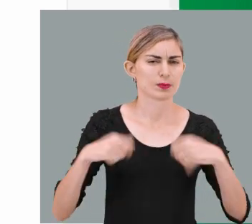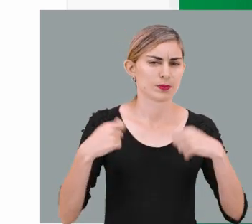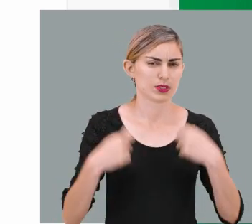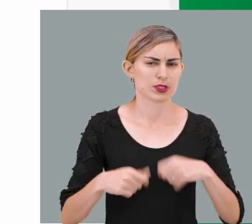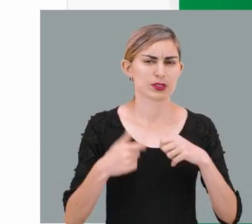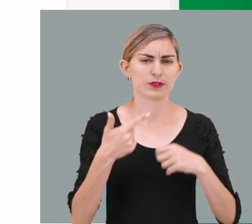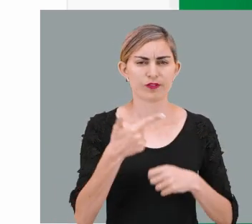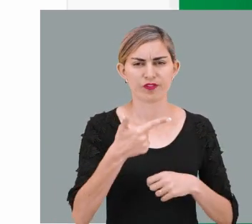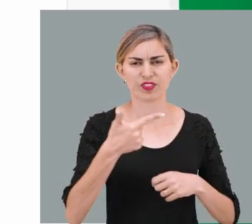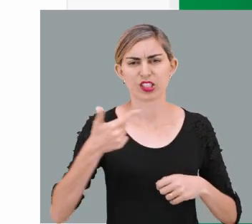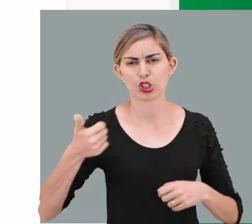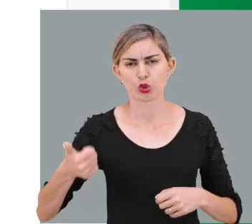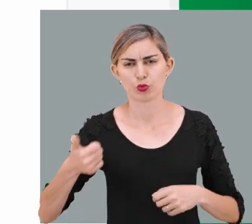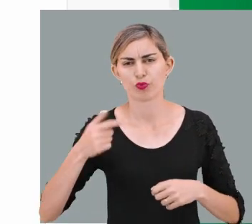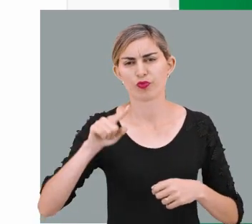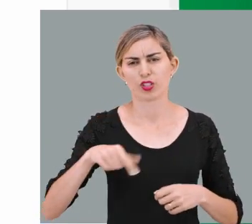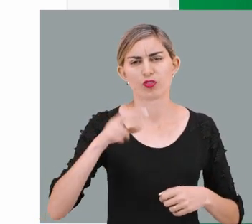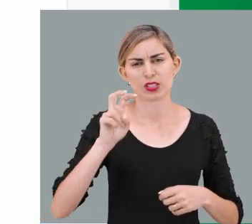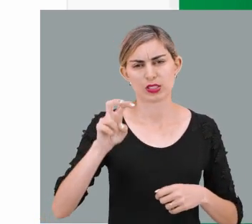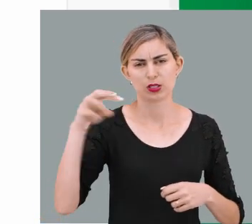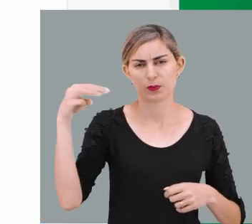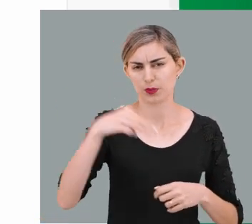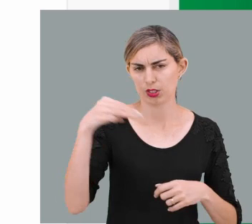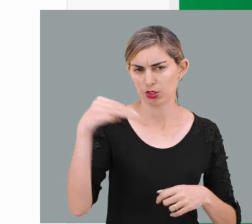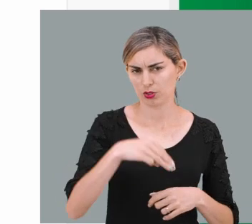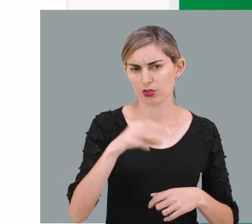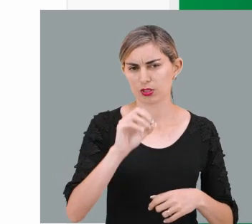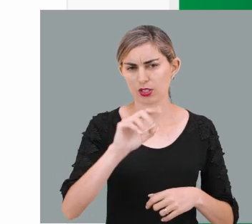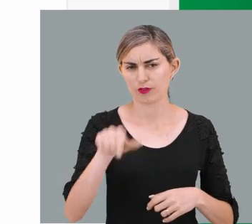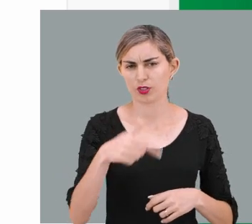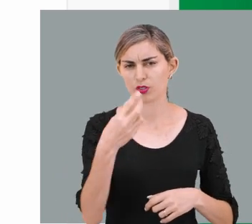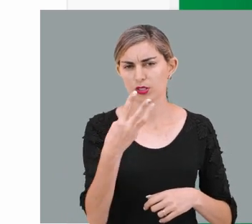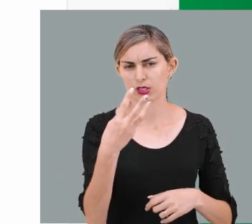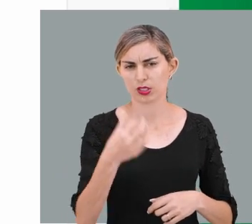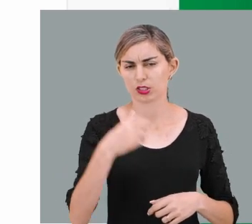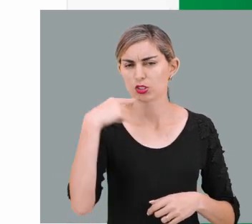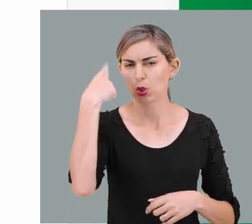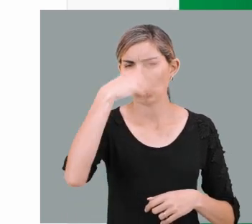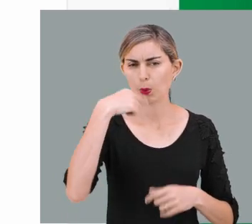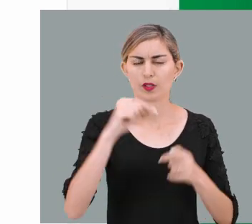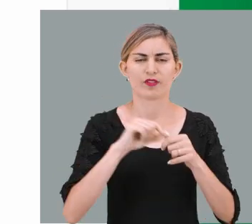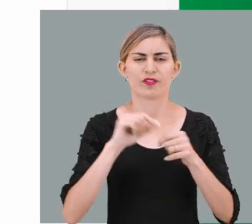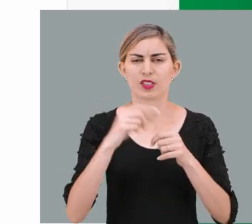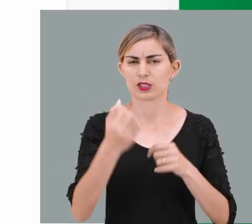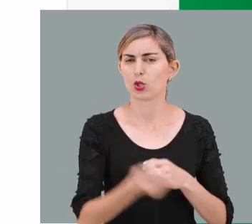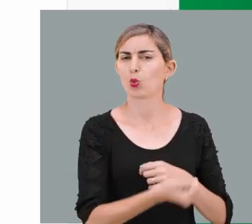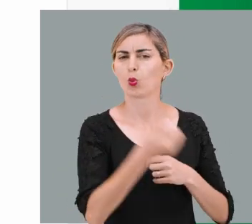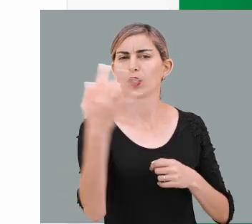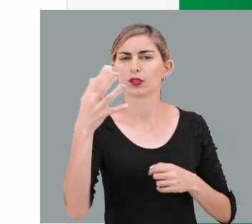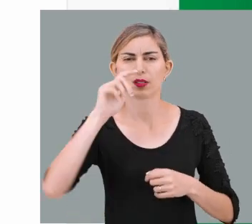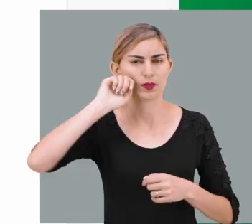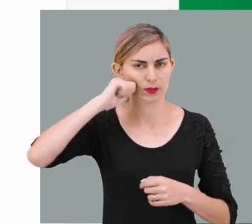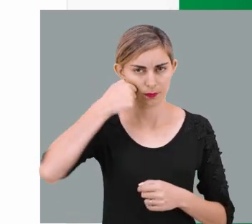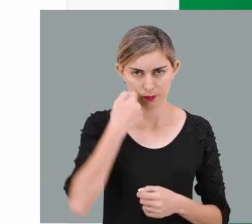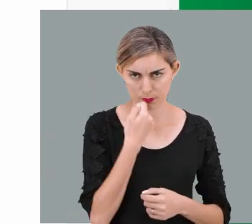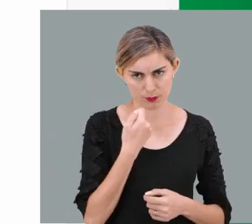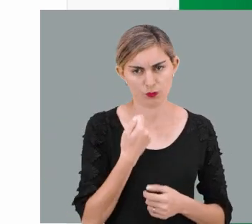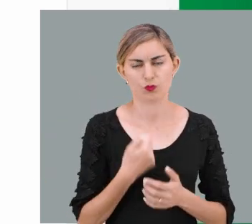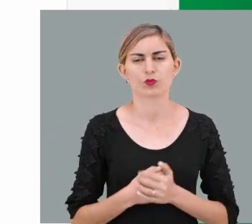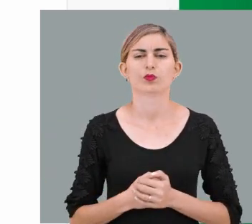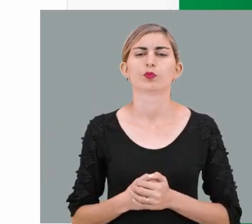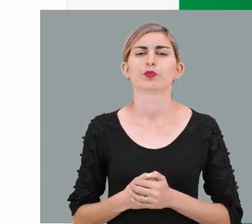nós precisaríamos de 21,5 minutos, que equivale a 0,36 hora, para produzir essa quantidade de itens.